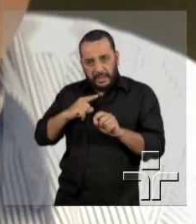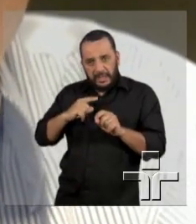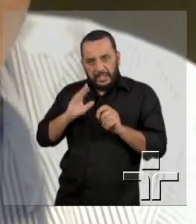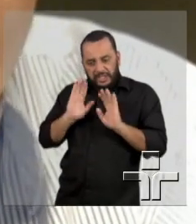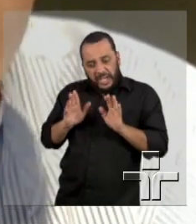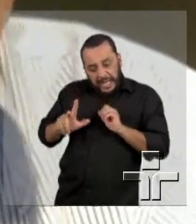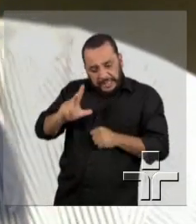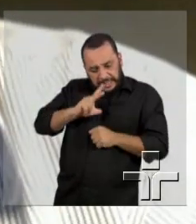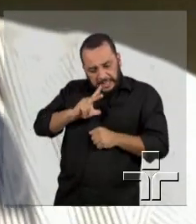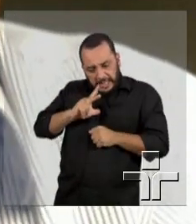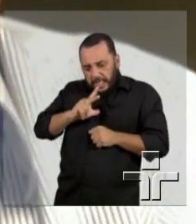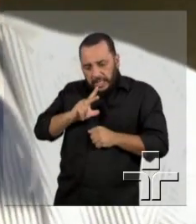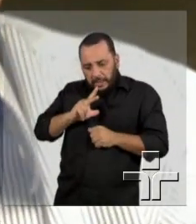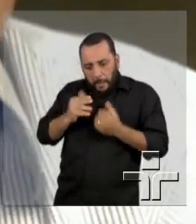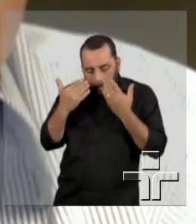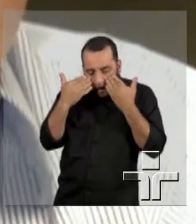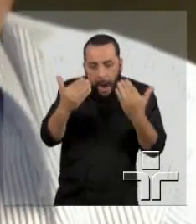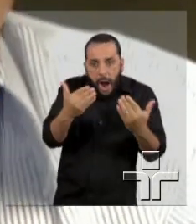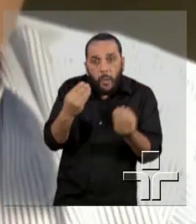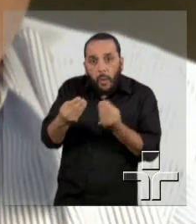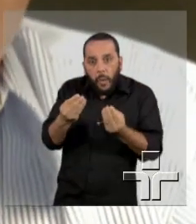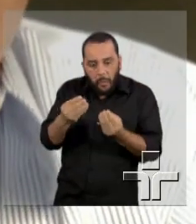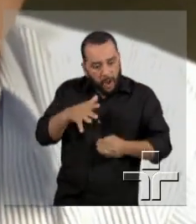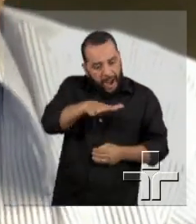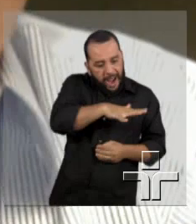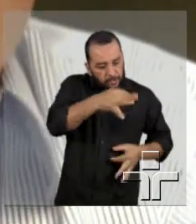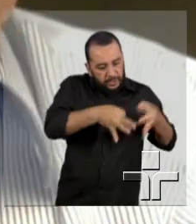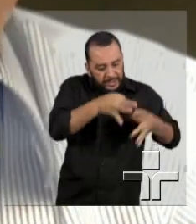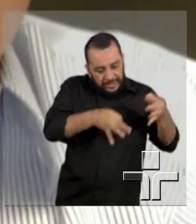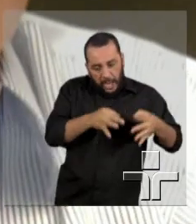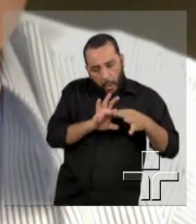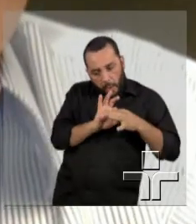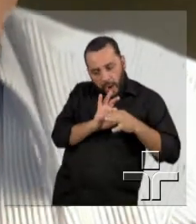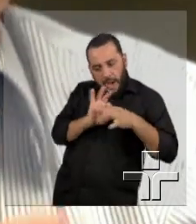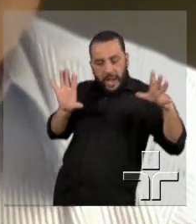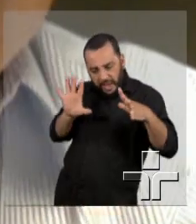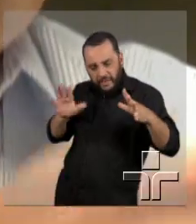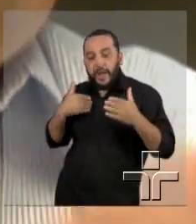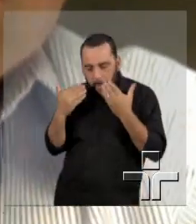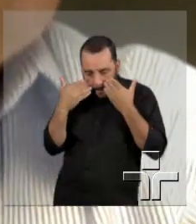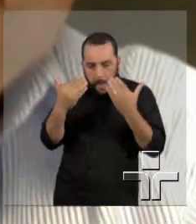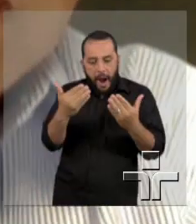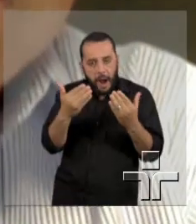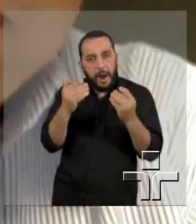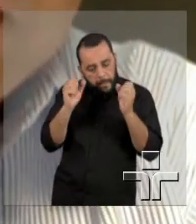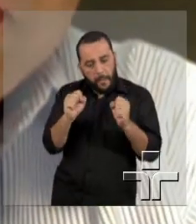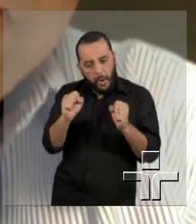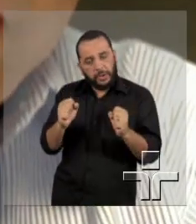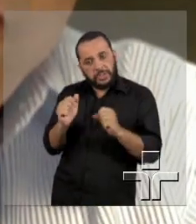ordem judicial, inclusive para investigar lavagem de dinheiro, que é objeto da Lei de